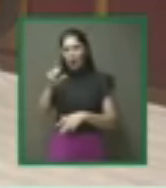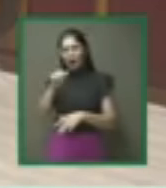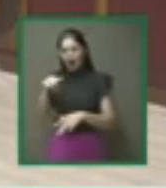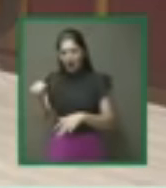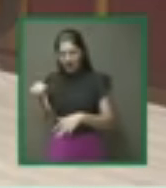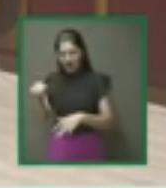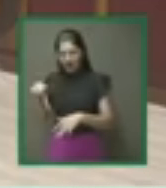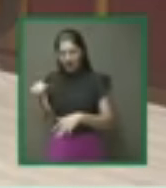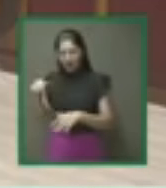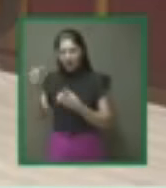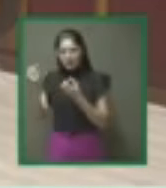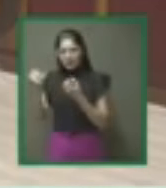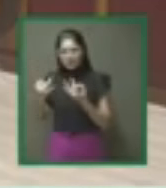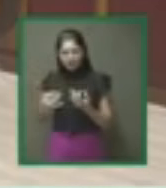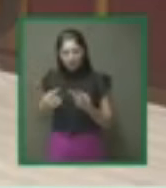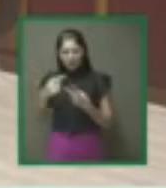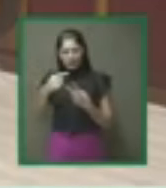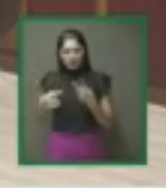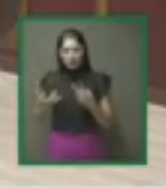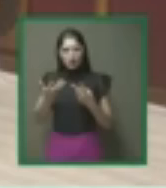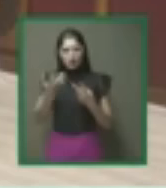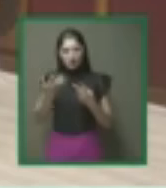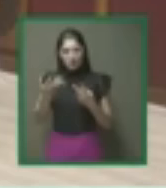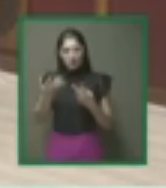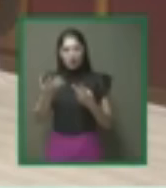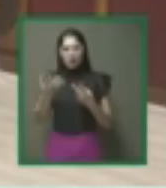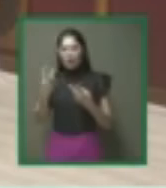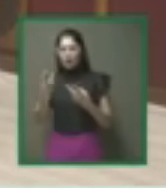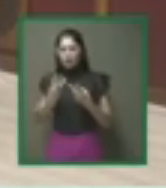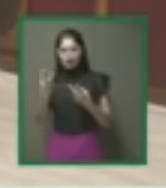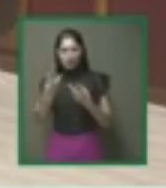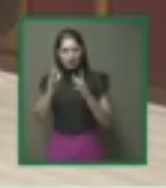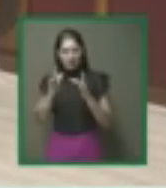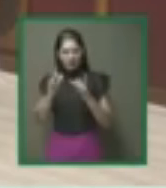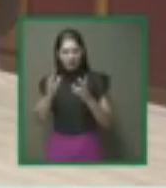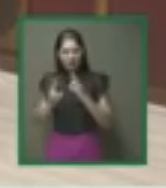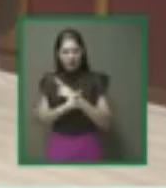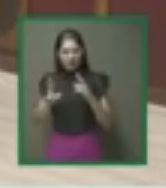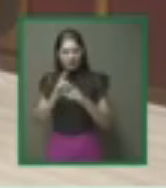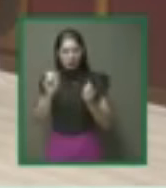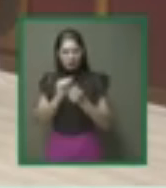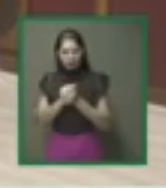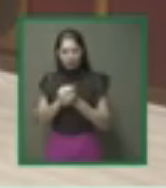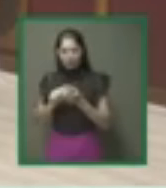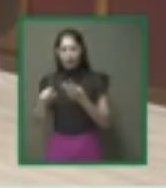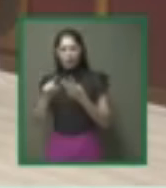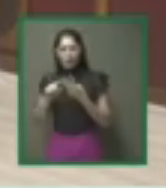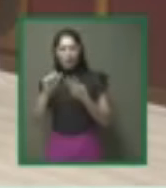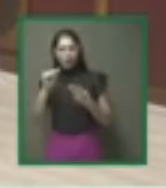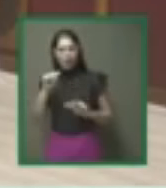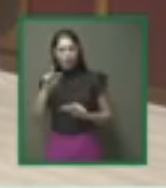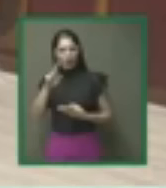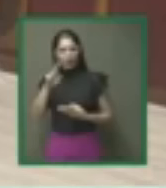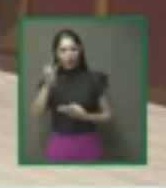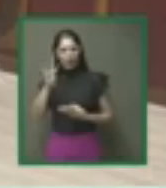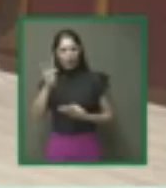o Lohan queriam esse relacionamento e o Arthur não aceitou. Exatamente. O Arthur que